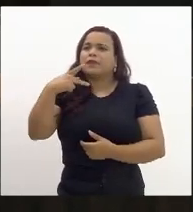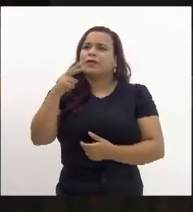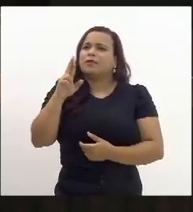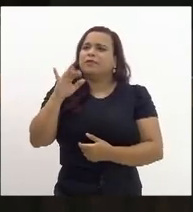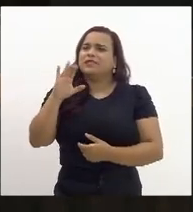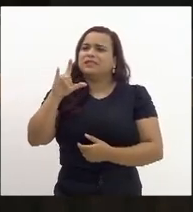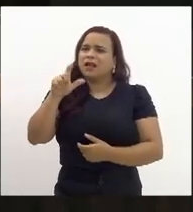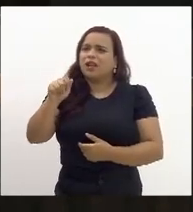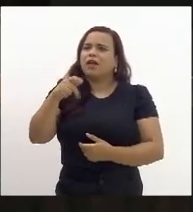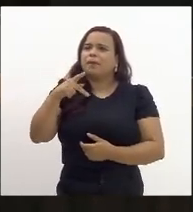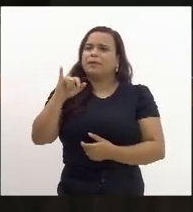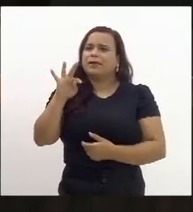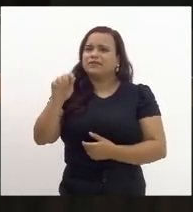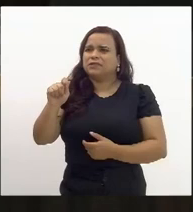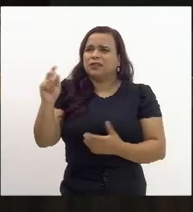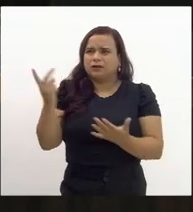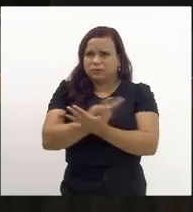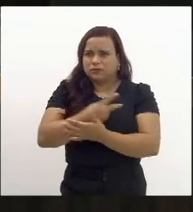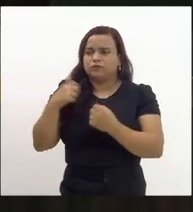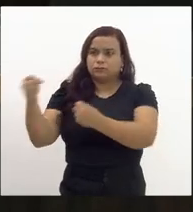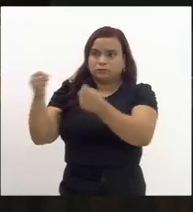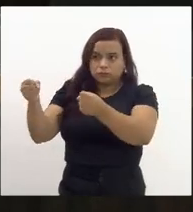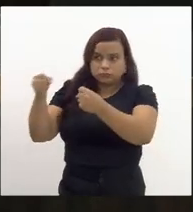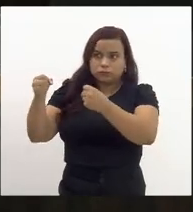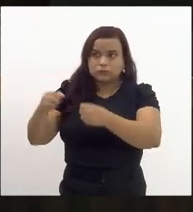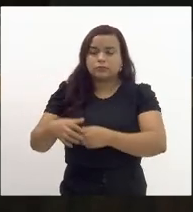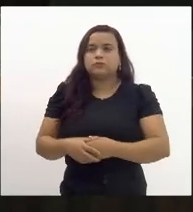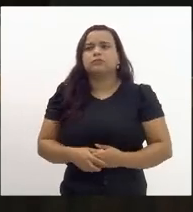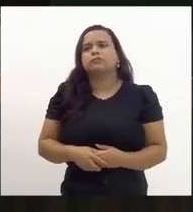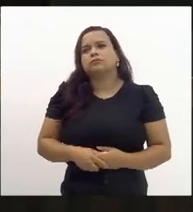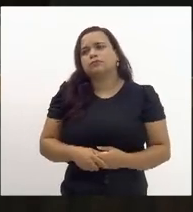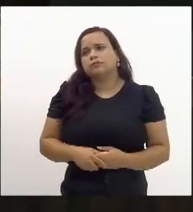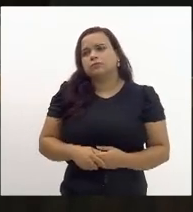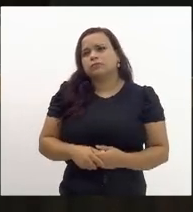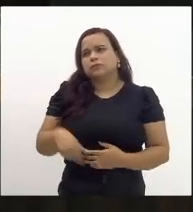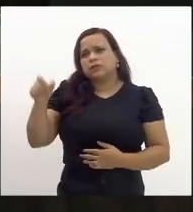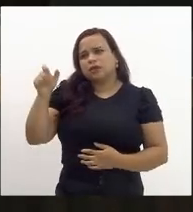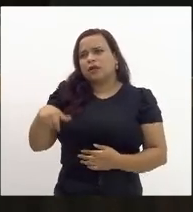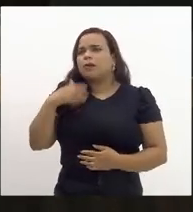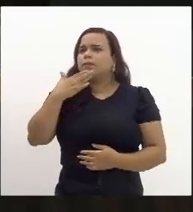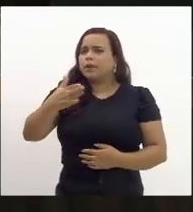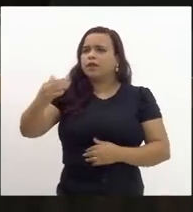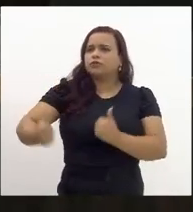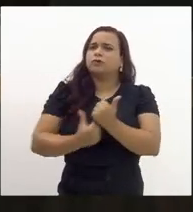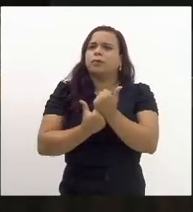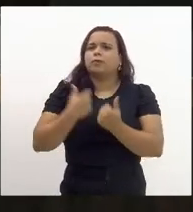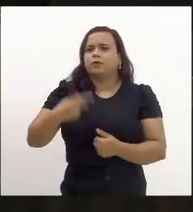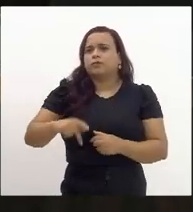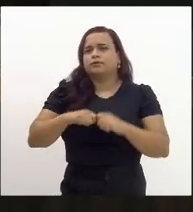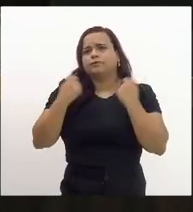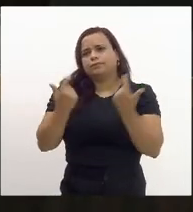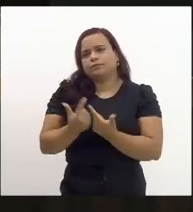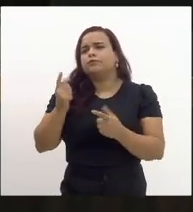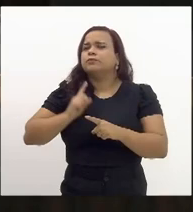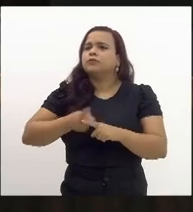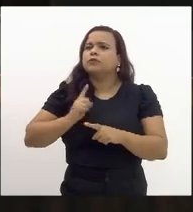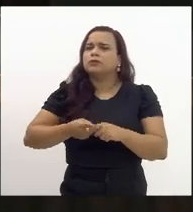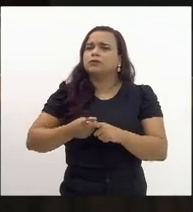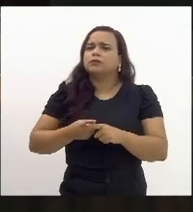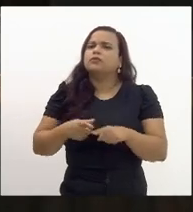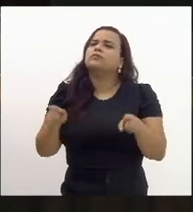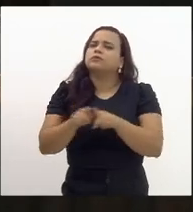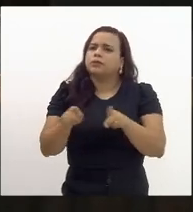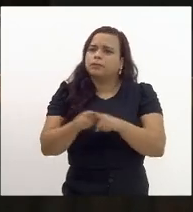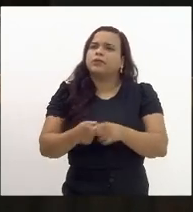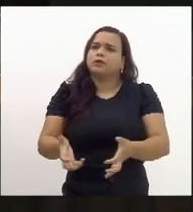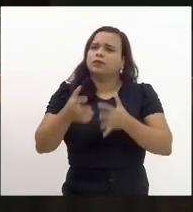também, que foi achacoalhada, né? E que está pedindo aí o apoio da casa, porque também queria emendar